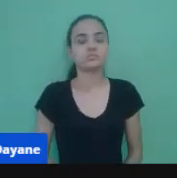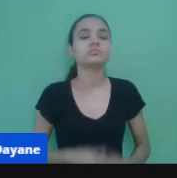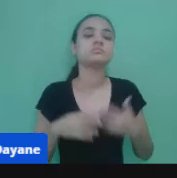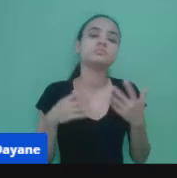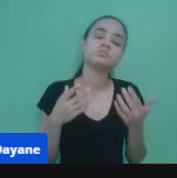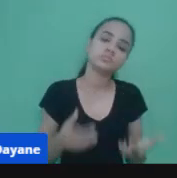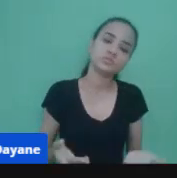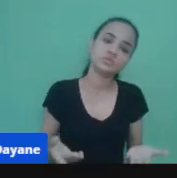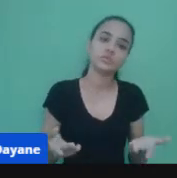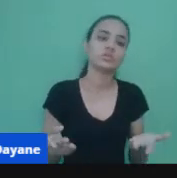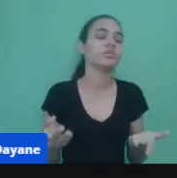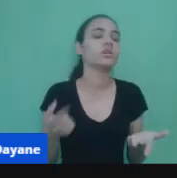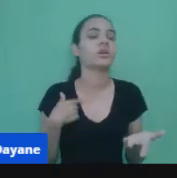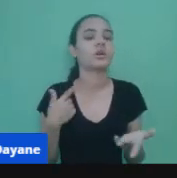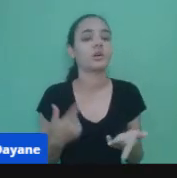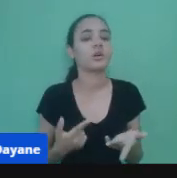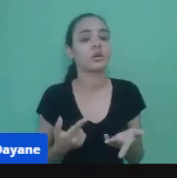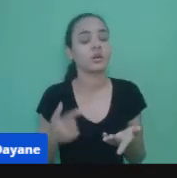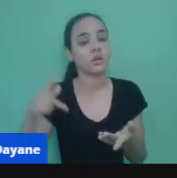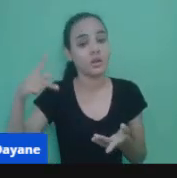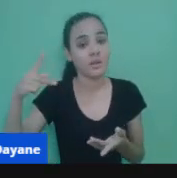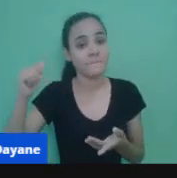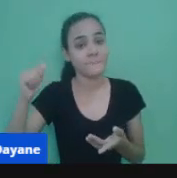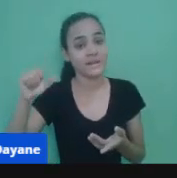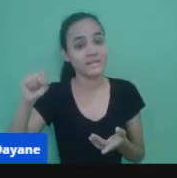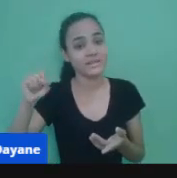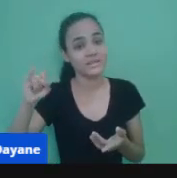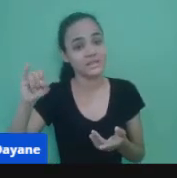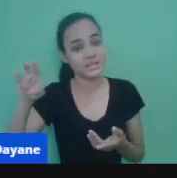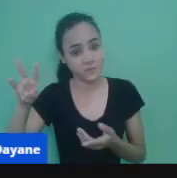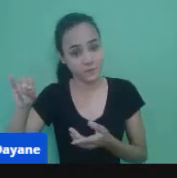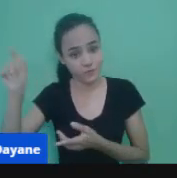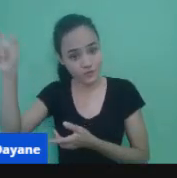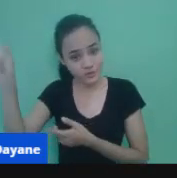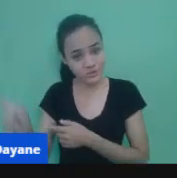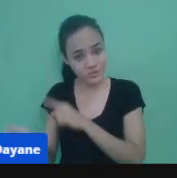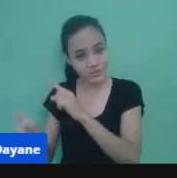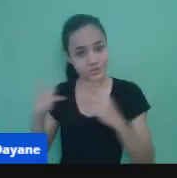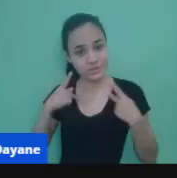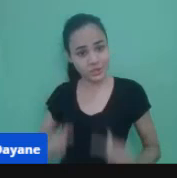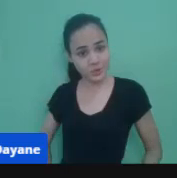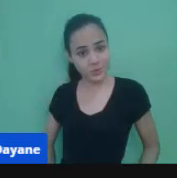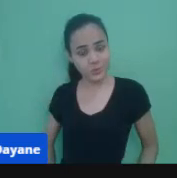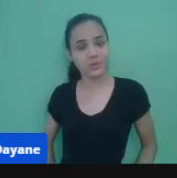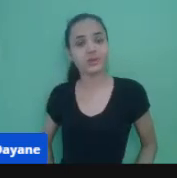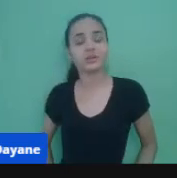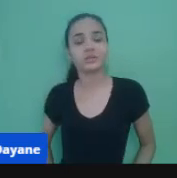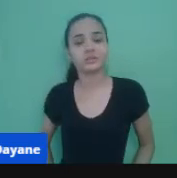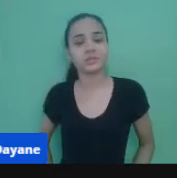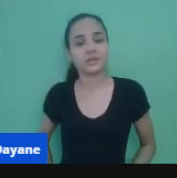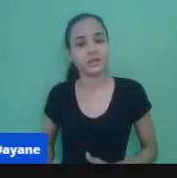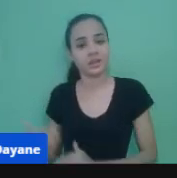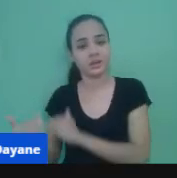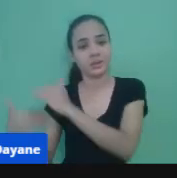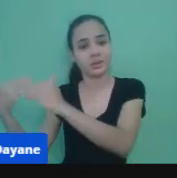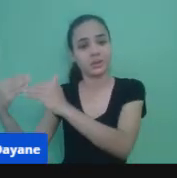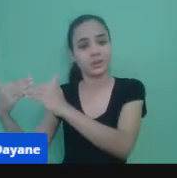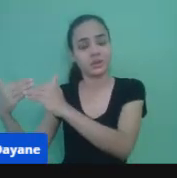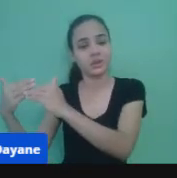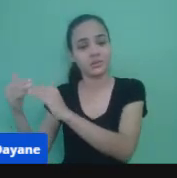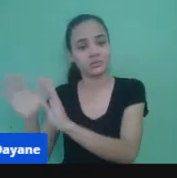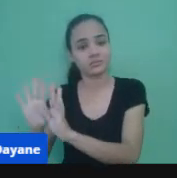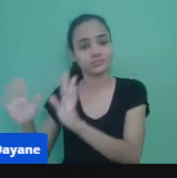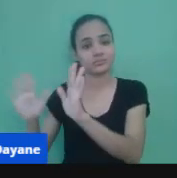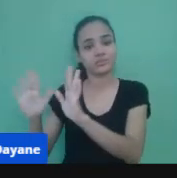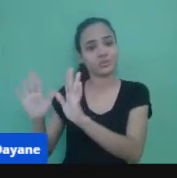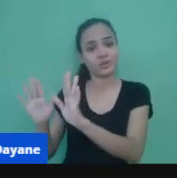passivo, né? A gente não tem que formar um ser humano passivo, a gente tem que formar um ser humano transformador, crítico, que olhe e se posicione